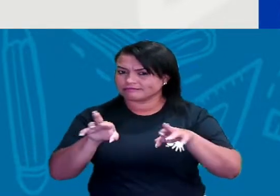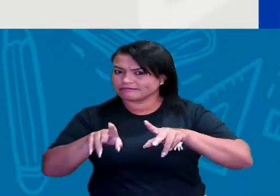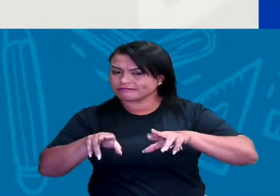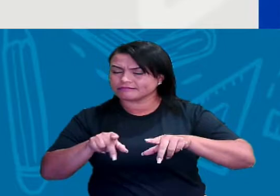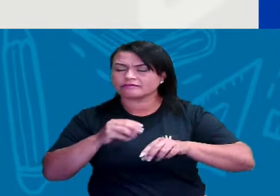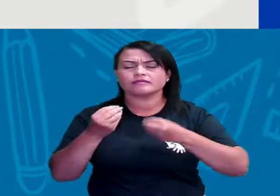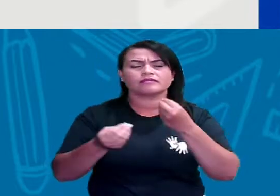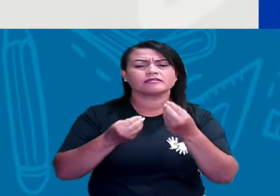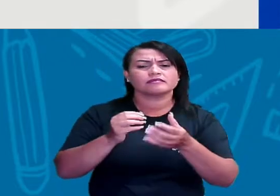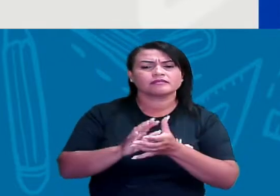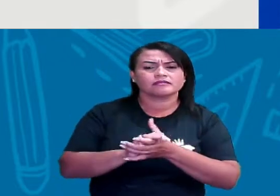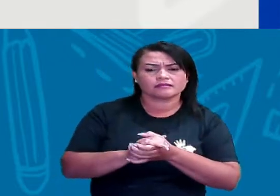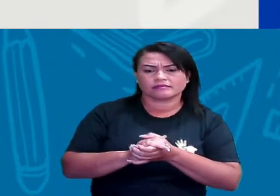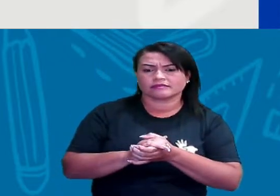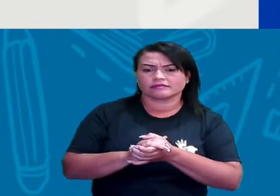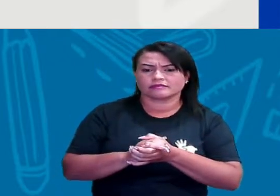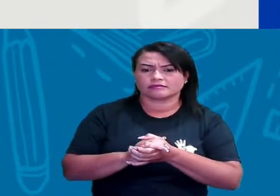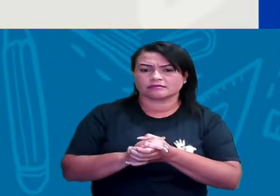proceder da seguinte forma: